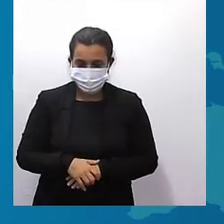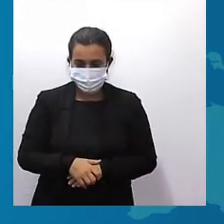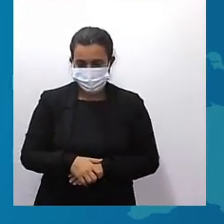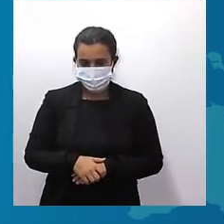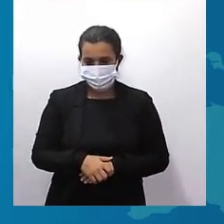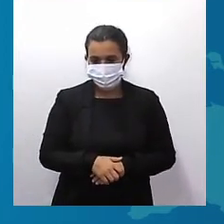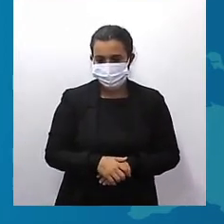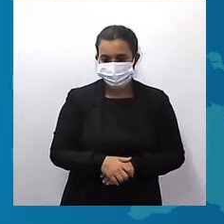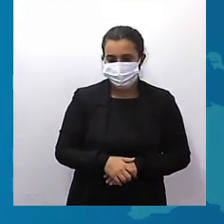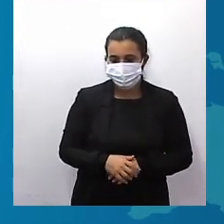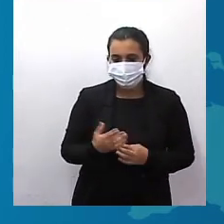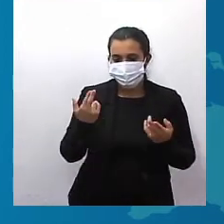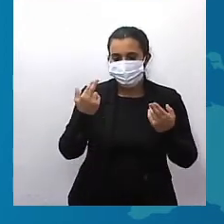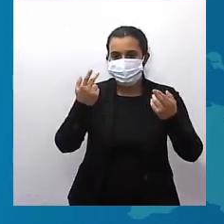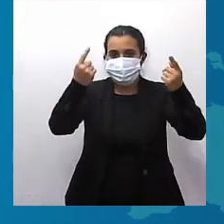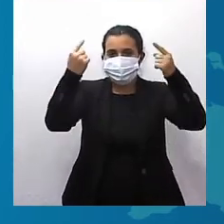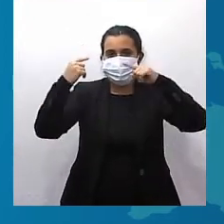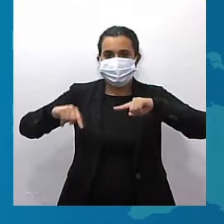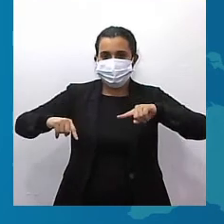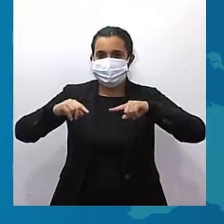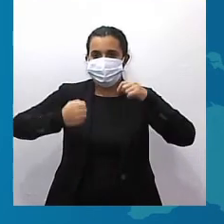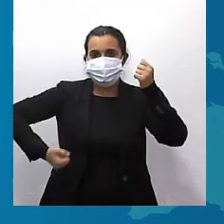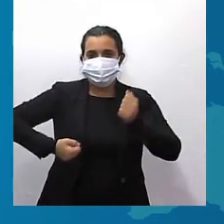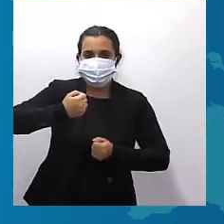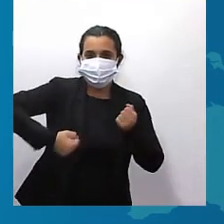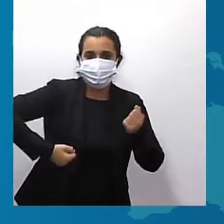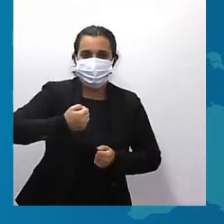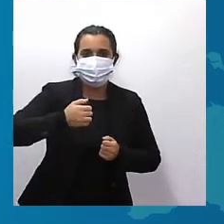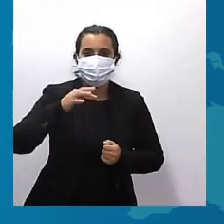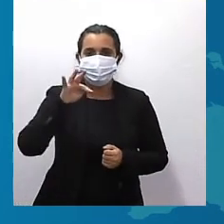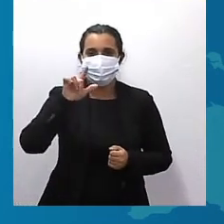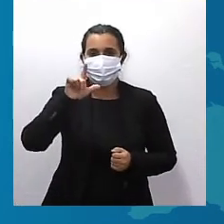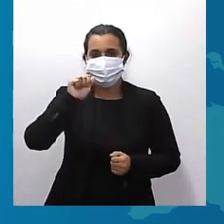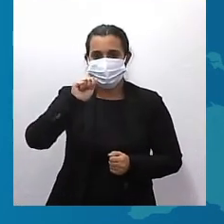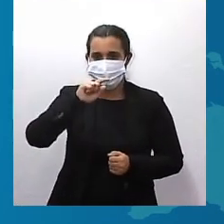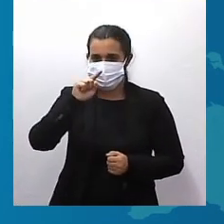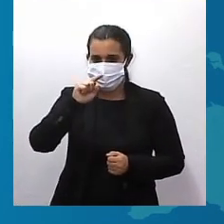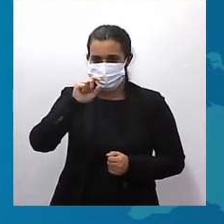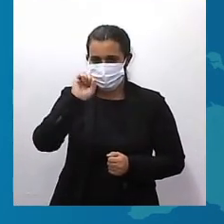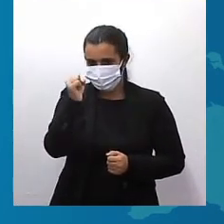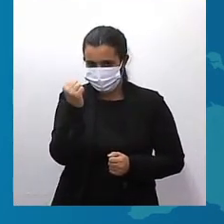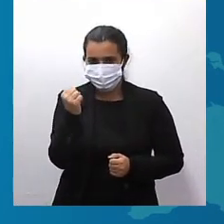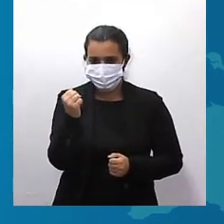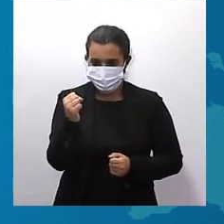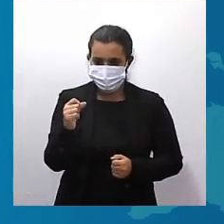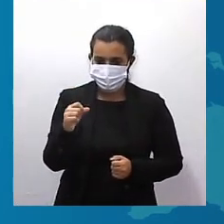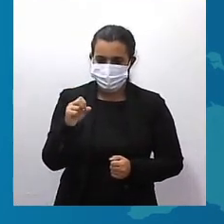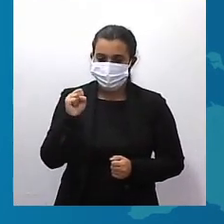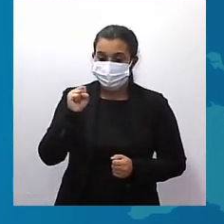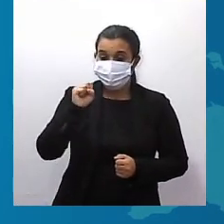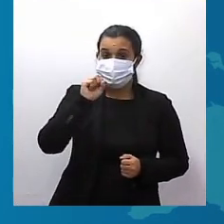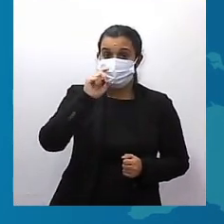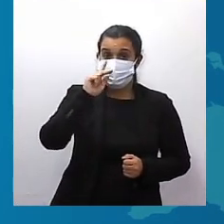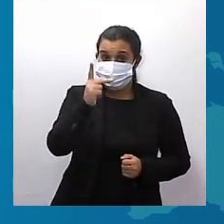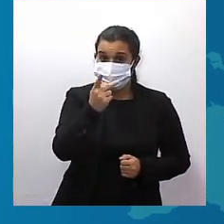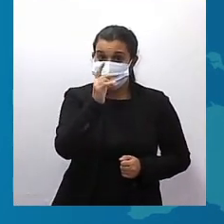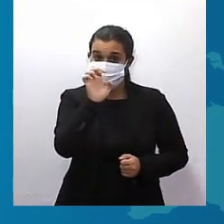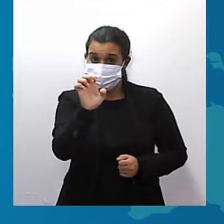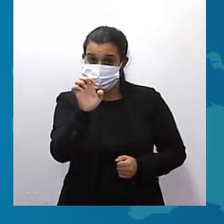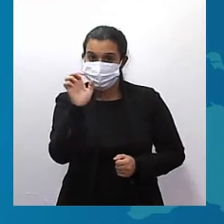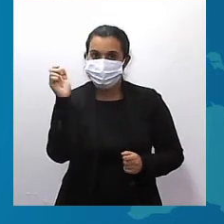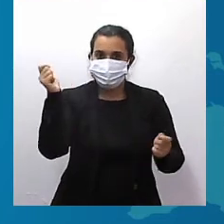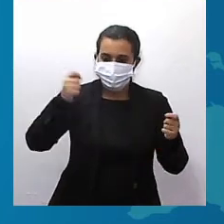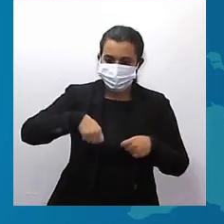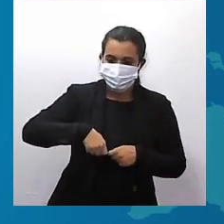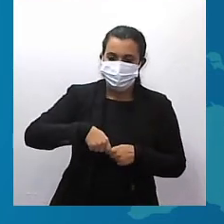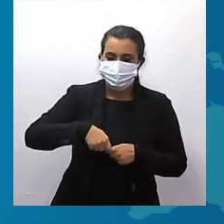Então, na afirmativa a gente tem she can run, run é o correr, she can run very fast.